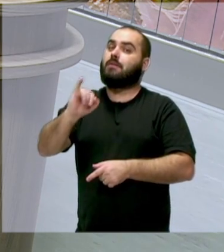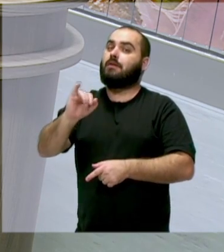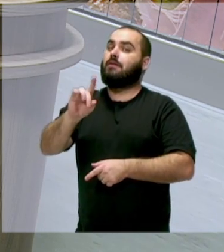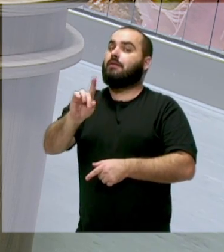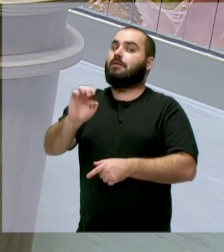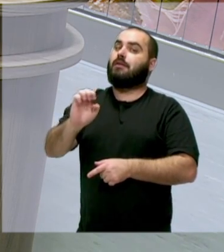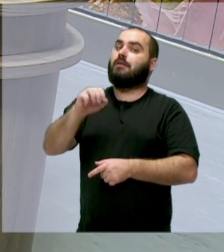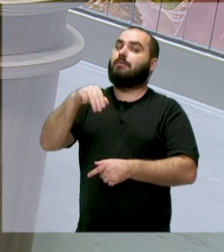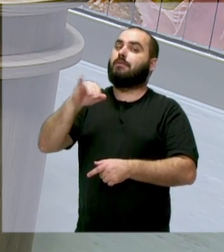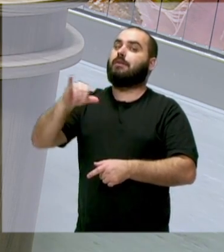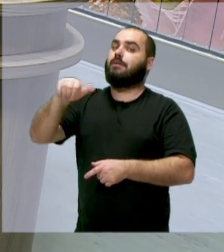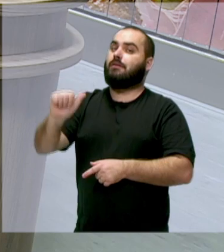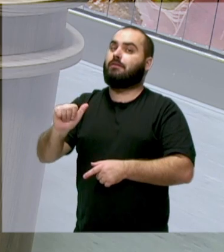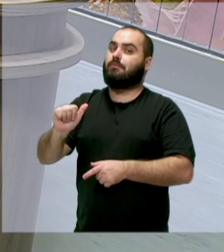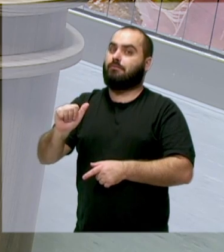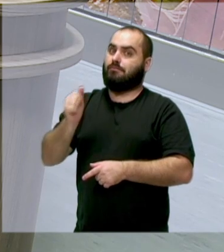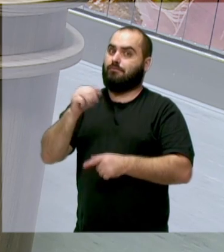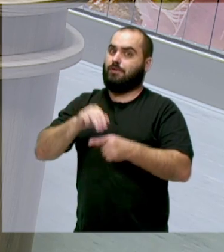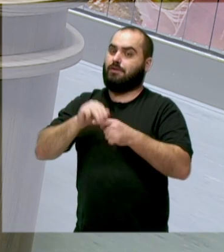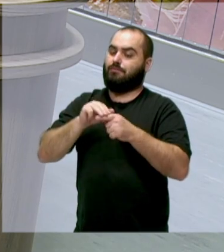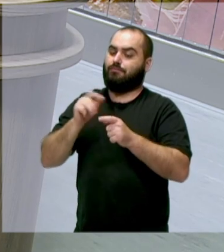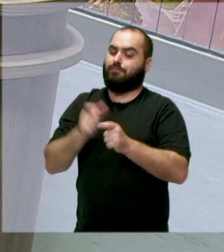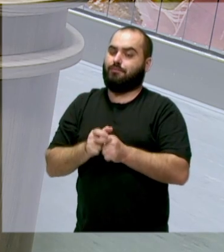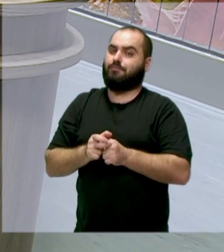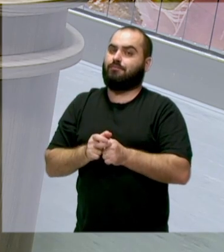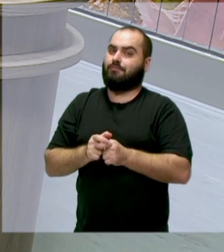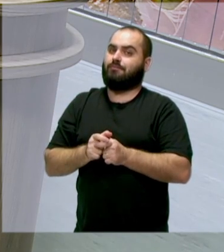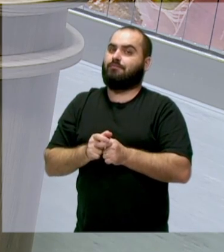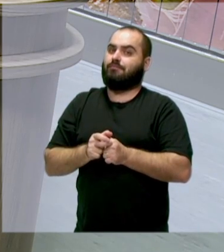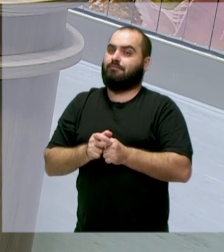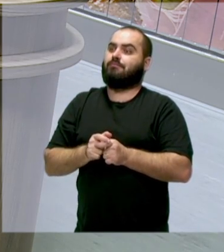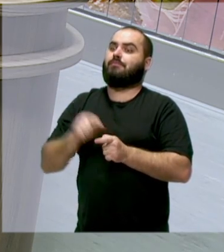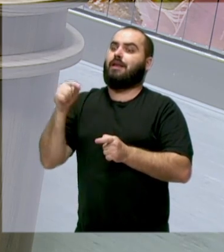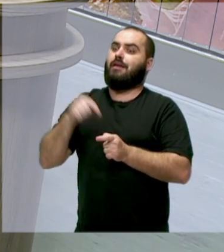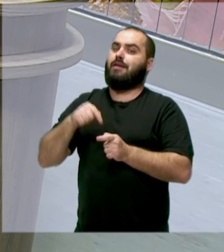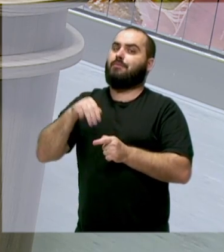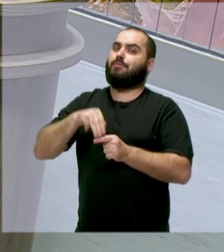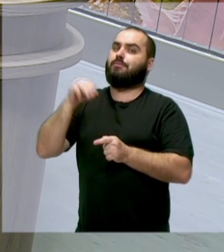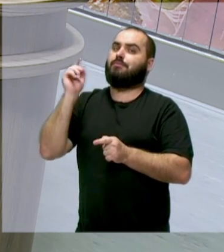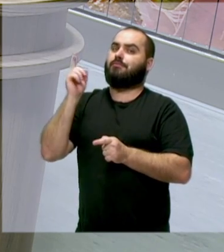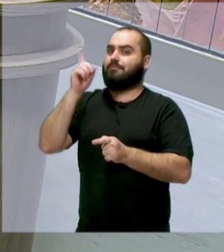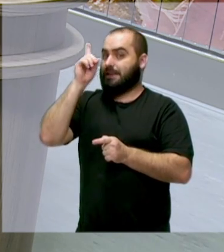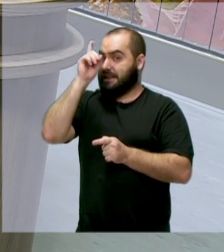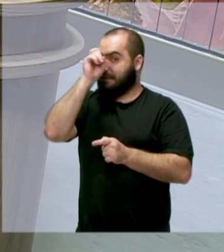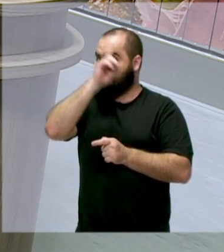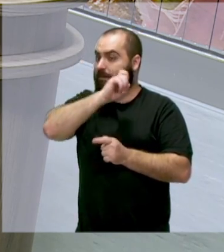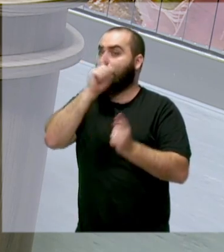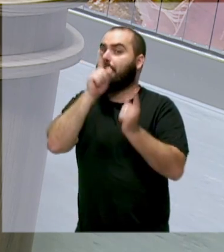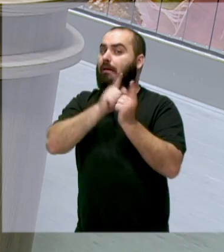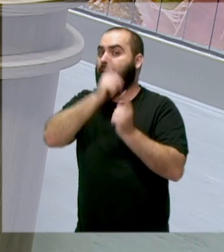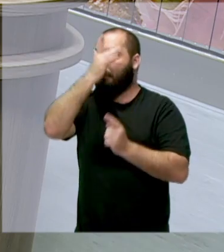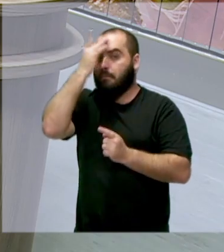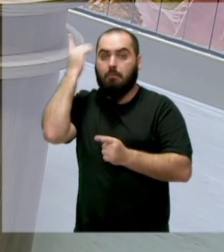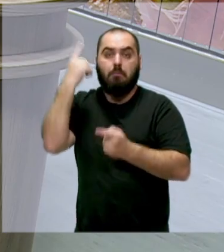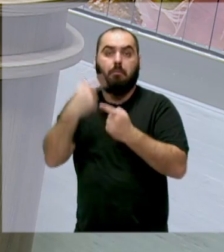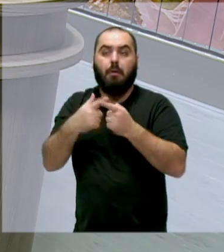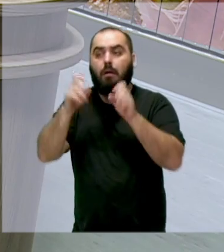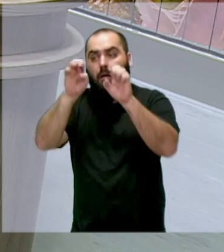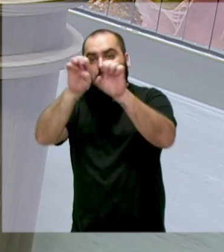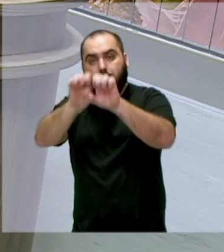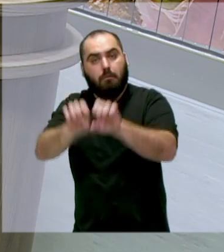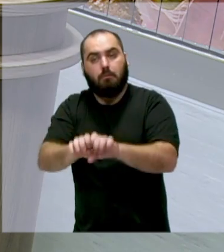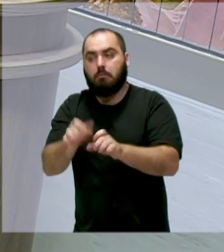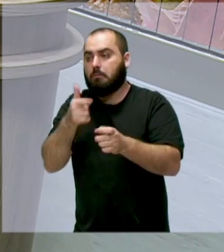municípios pequenos, que é pior ainda. Municípios pequenos vão ter dificuldade de atendimento dos pacientes, porque não tem estrutura, já não